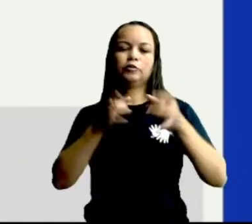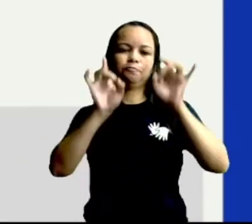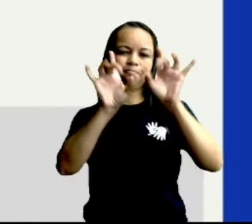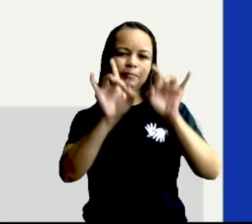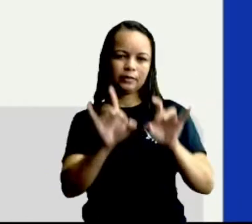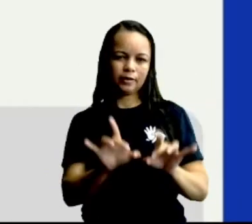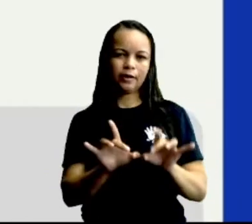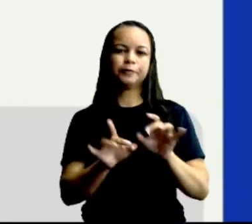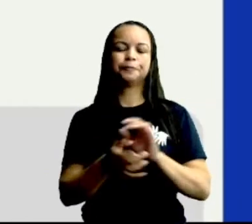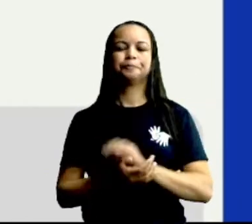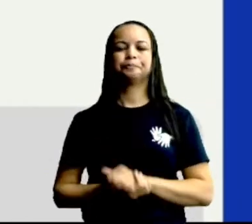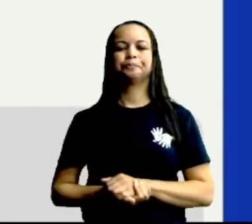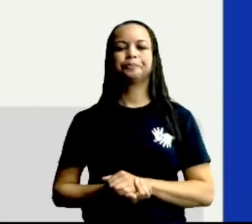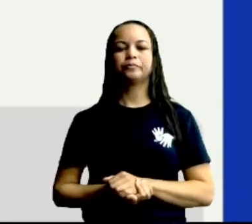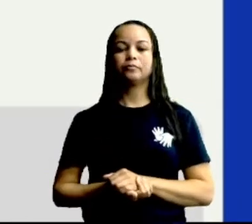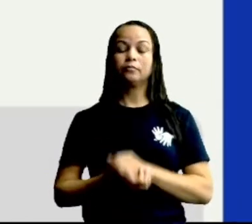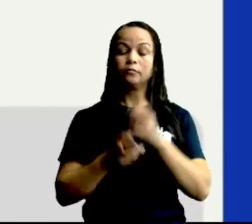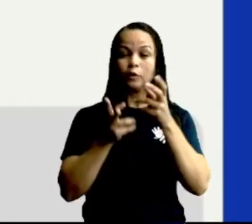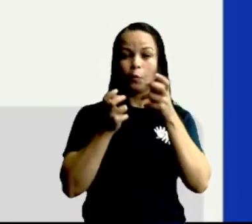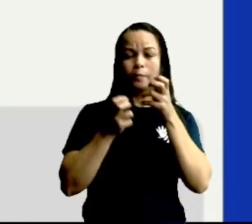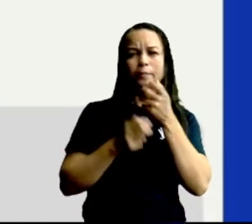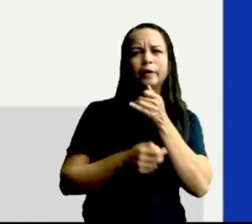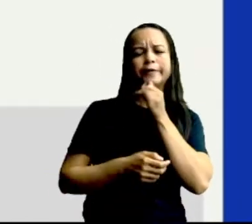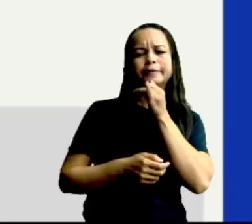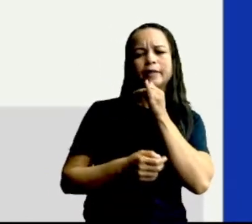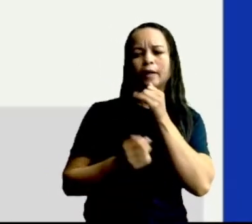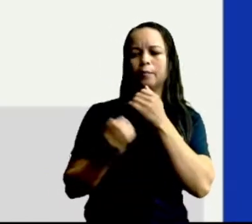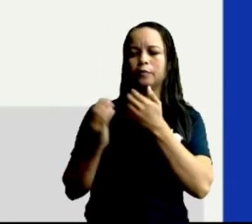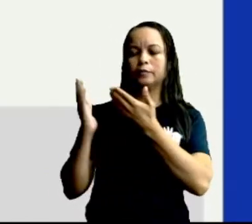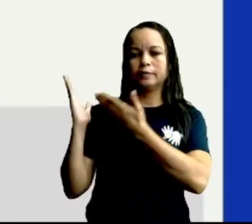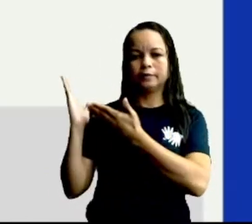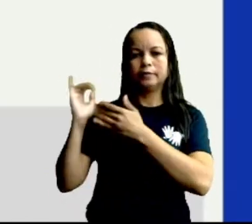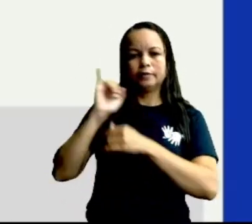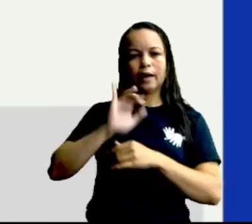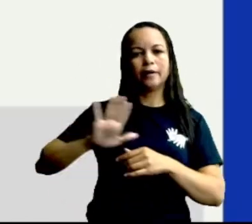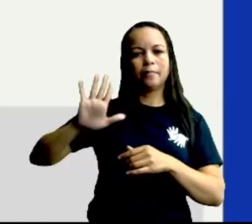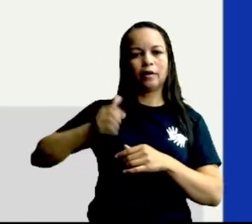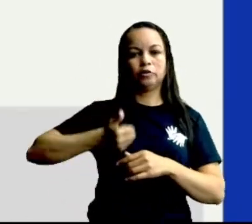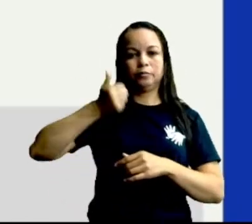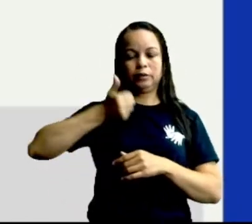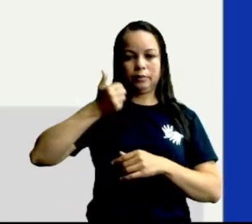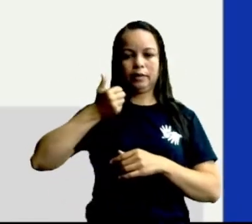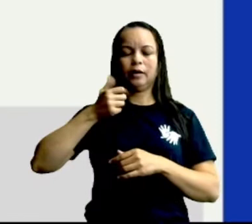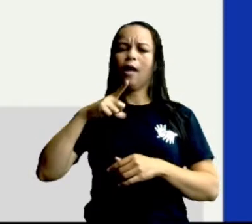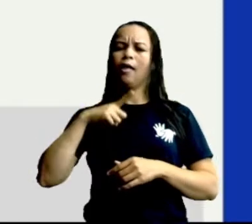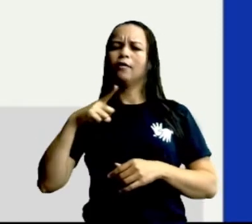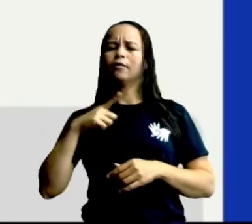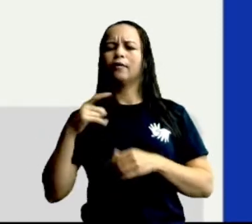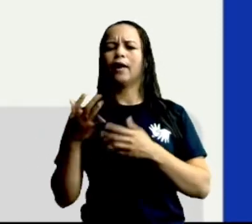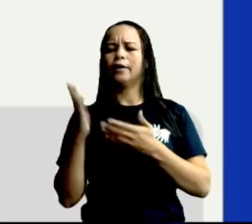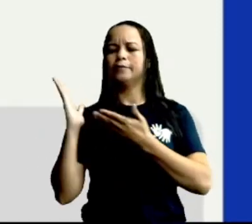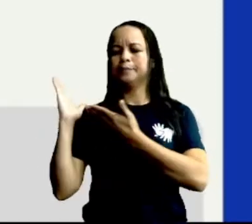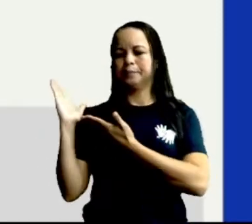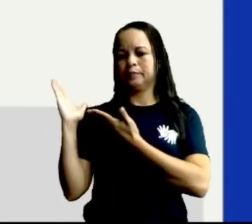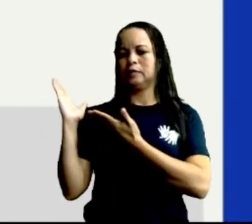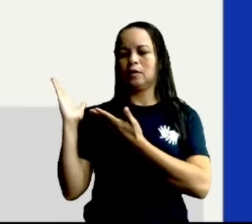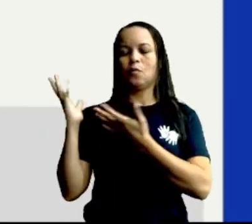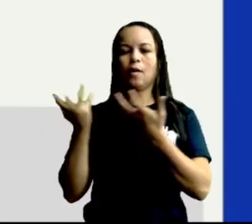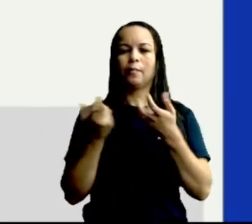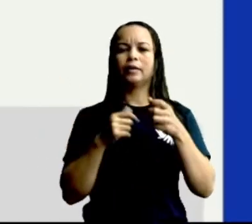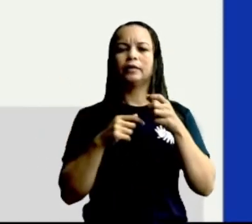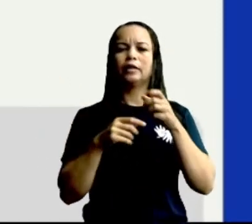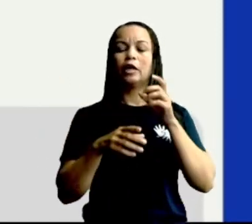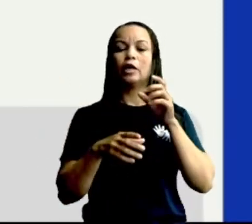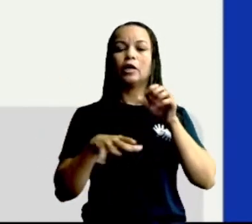específicas. Veja, por exemplo, aí, na primeira imagem, a gente tem esse tipo de planta aí que a gente encontra